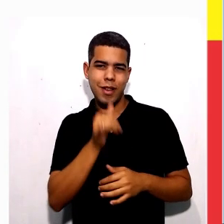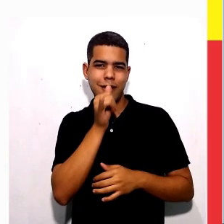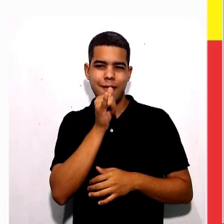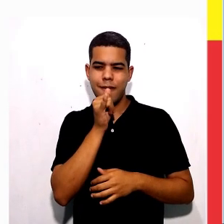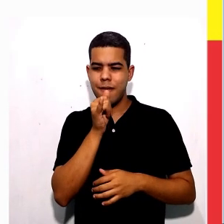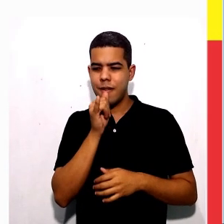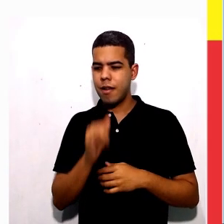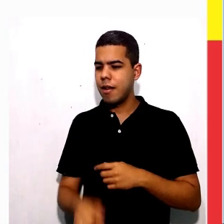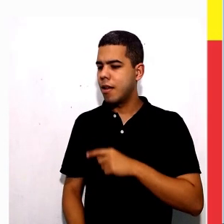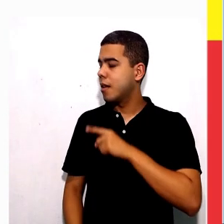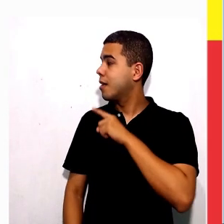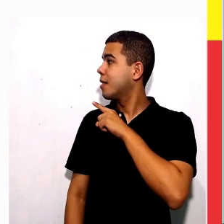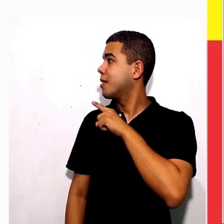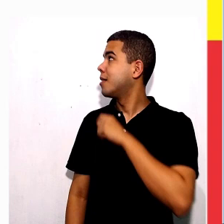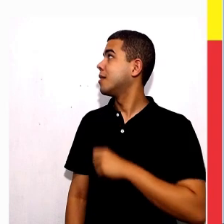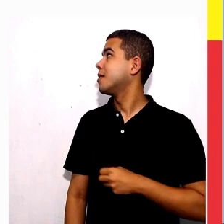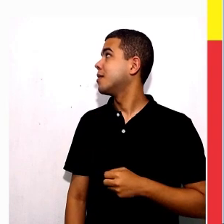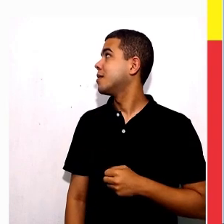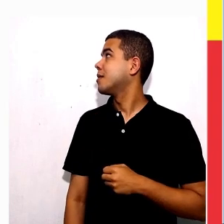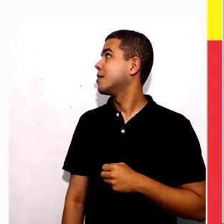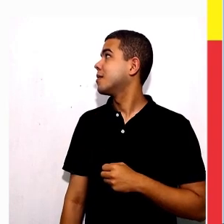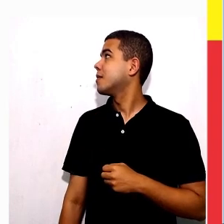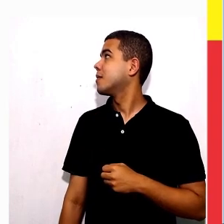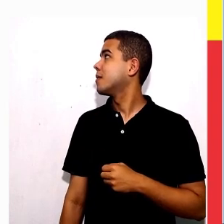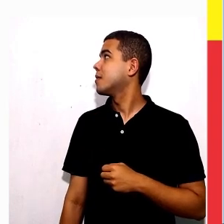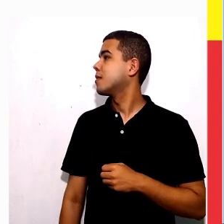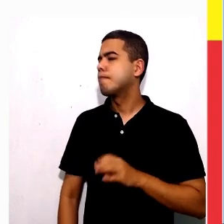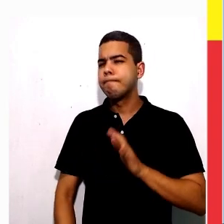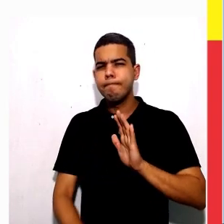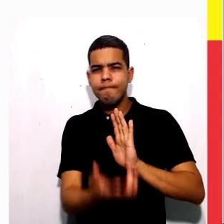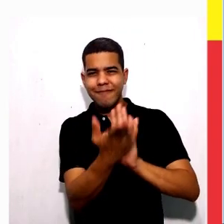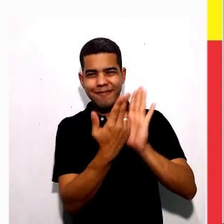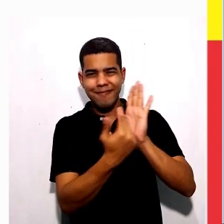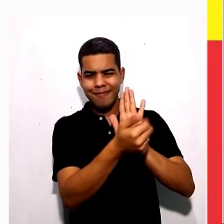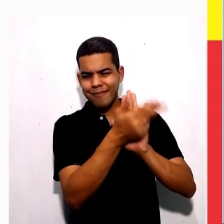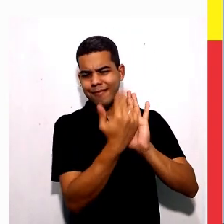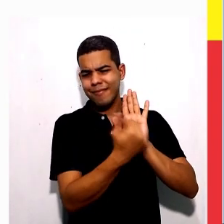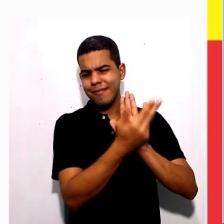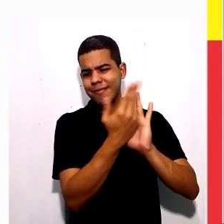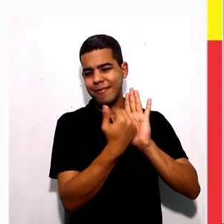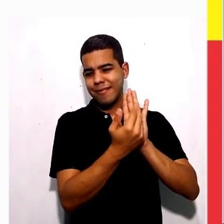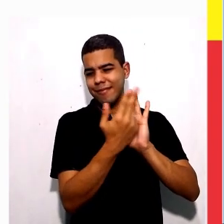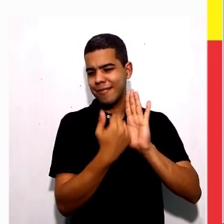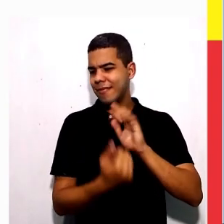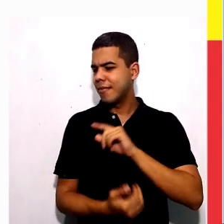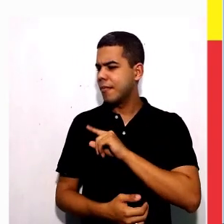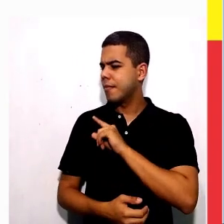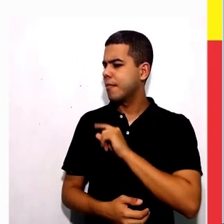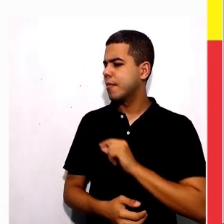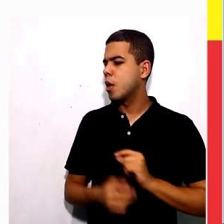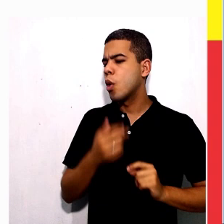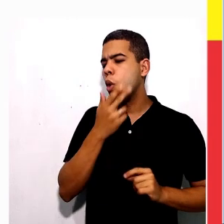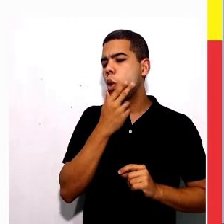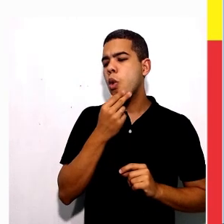aí de Escher. Então veja que tem essa repetição, ó, onde